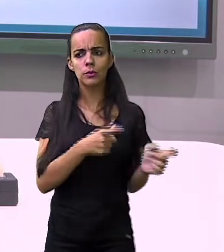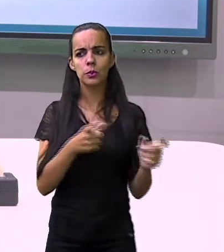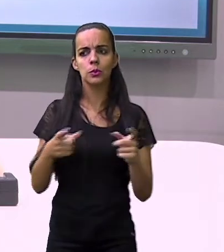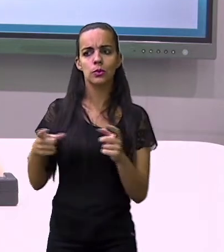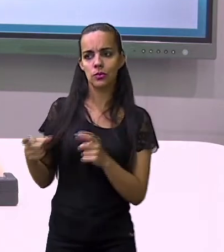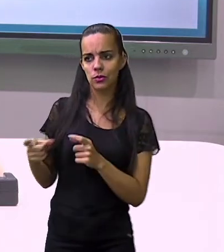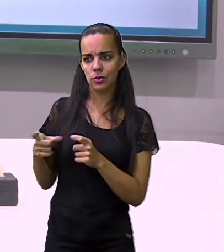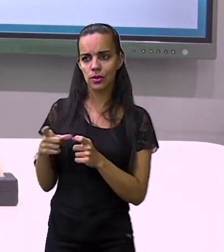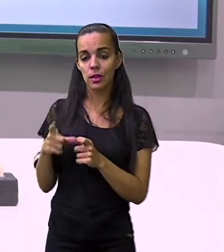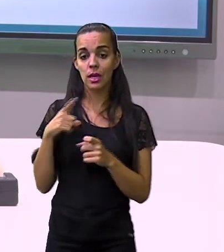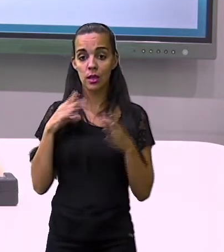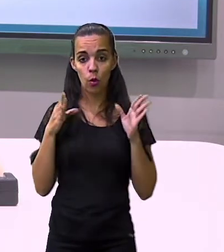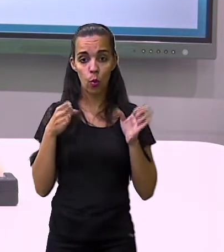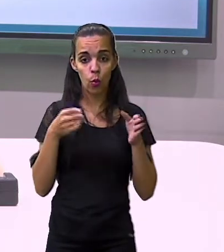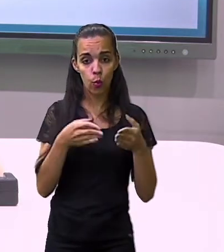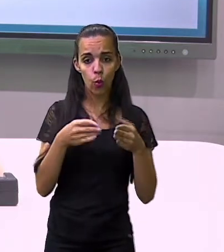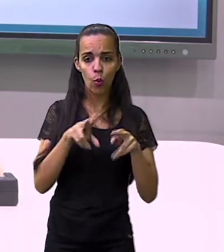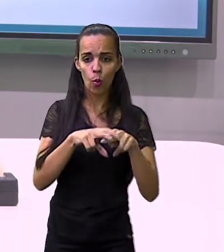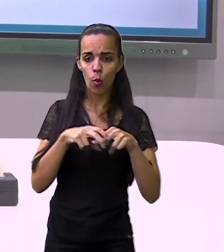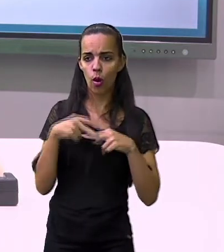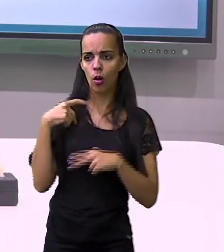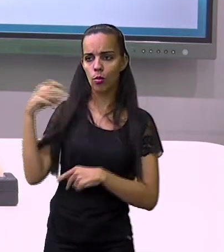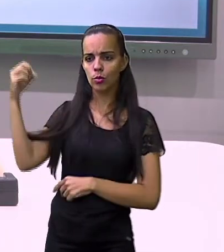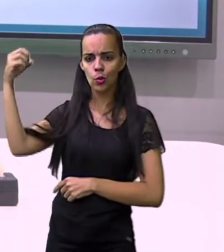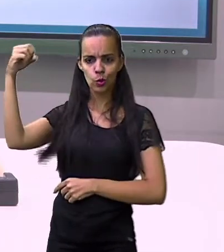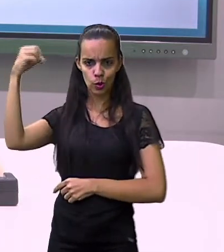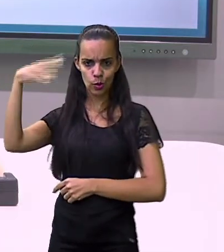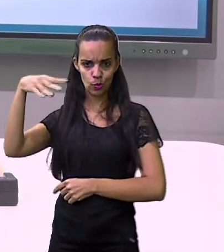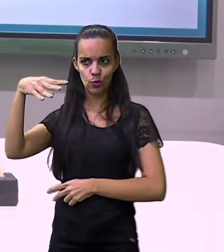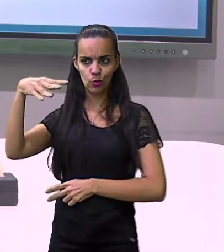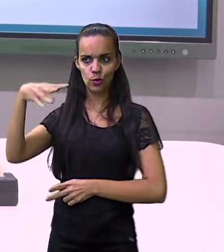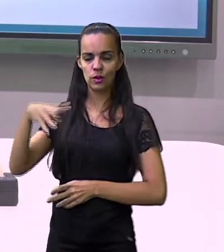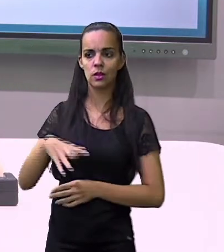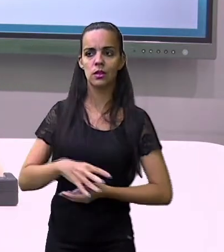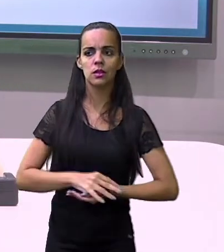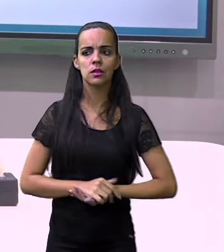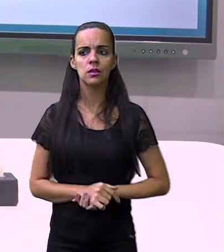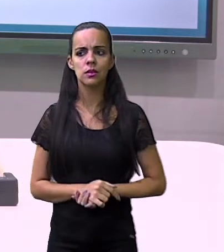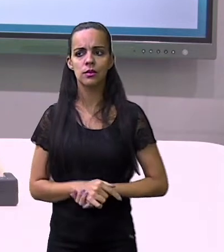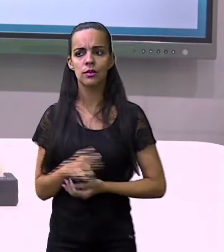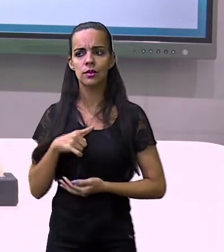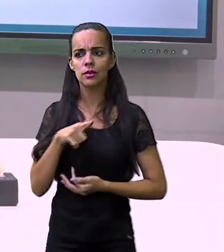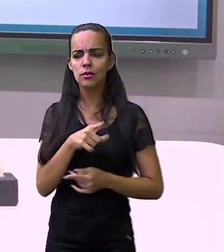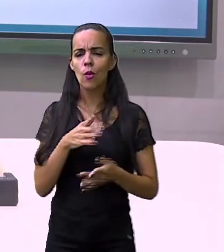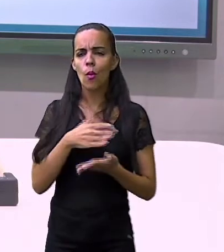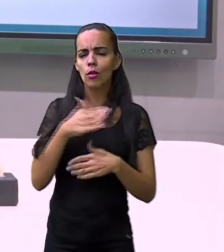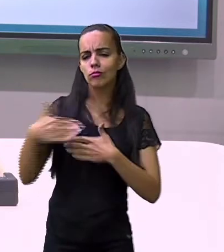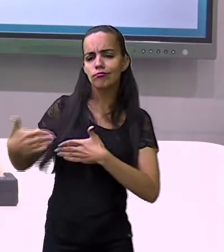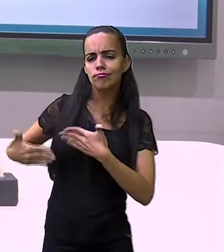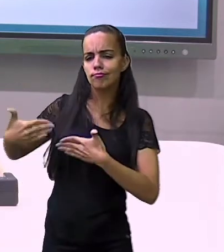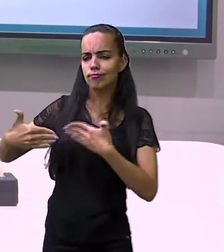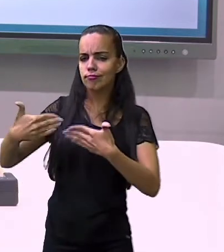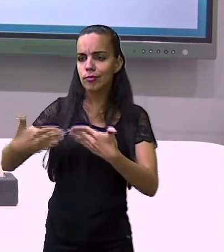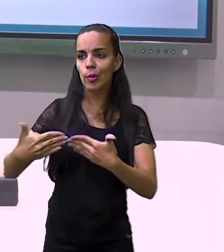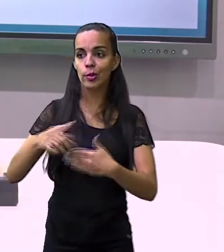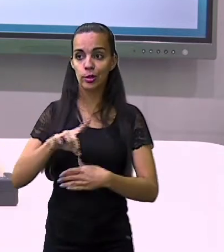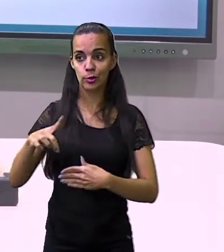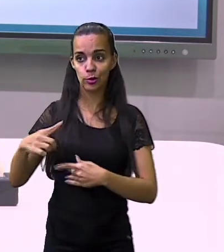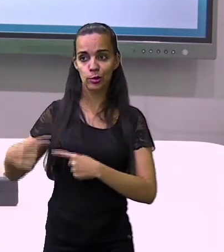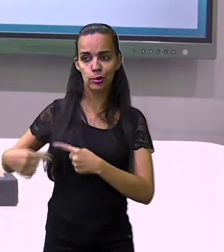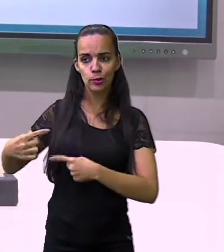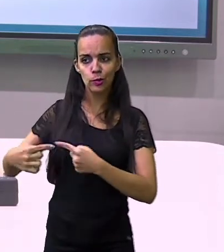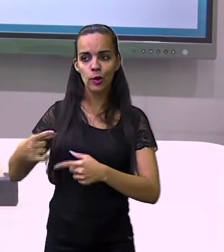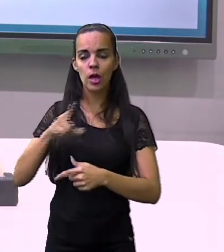ou o foco de luz é que faz essa sombra. E aí, durante o dia, com o